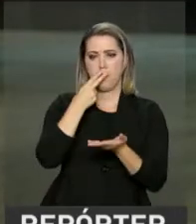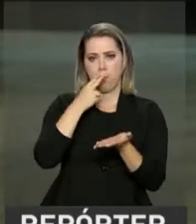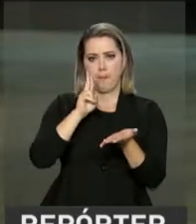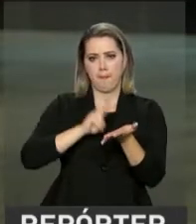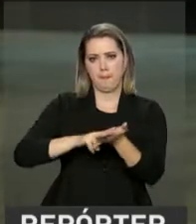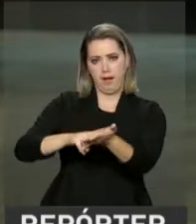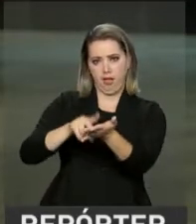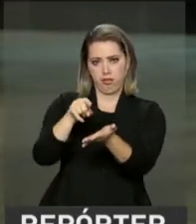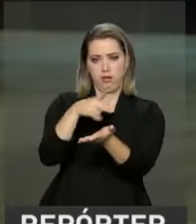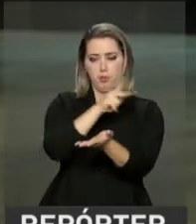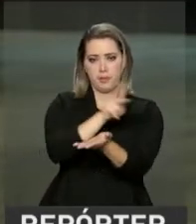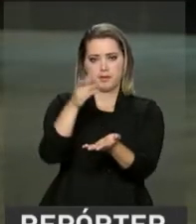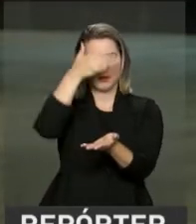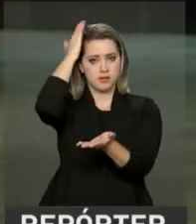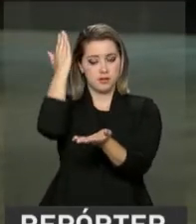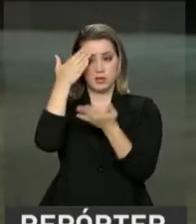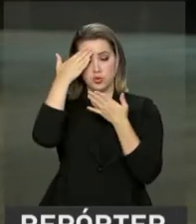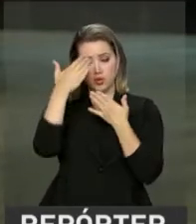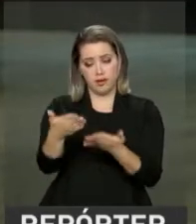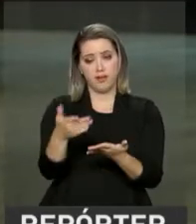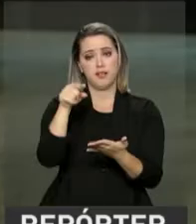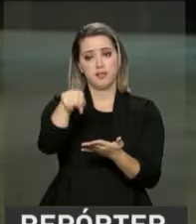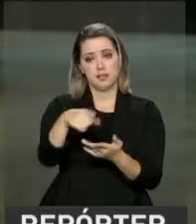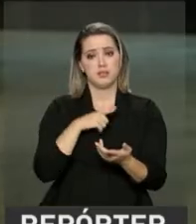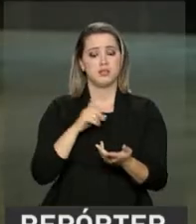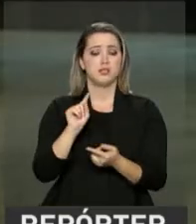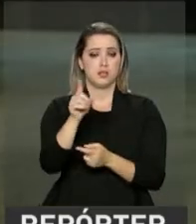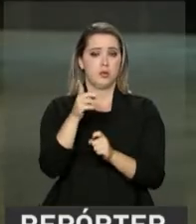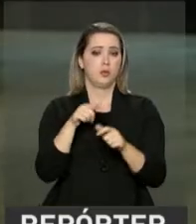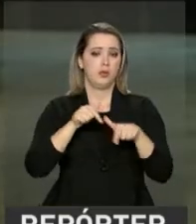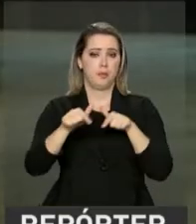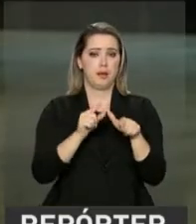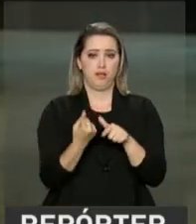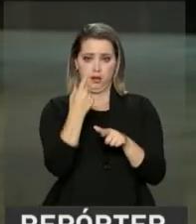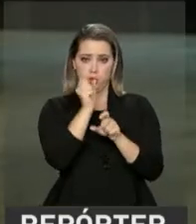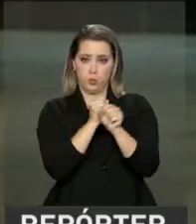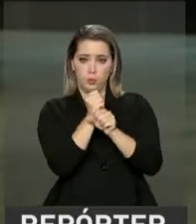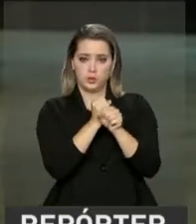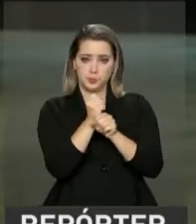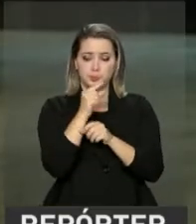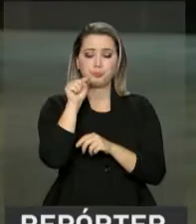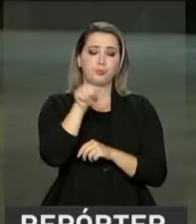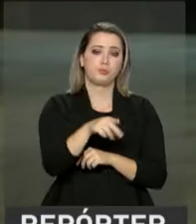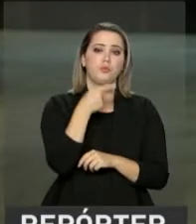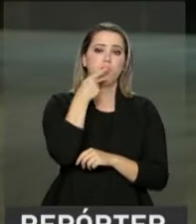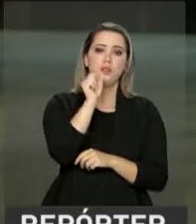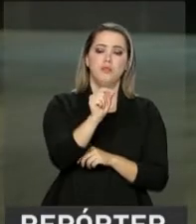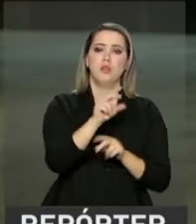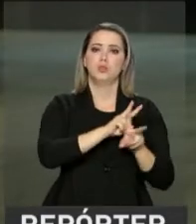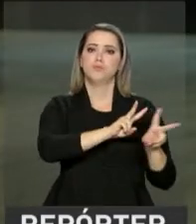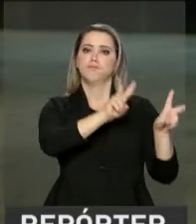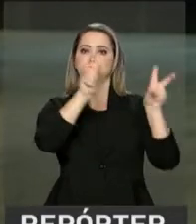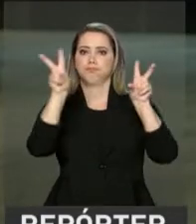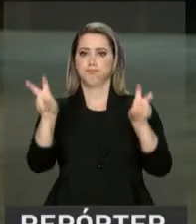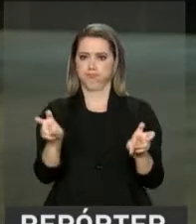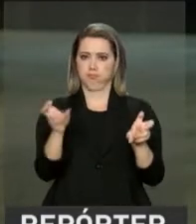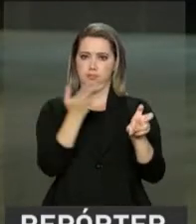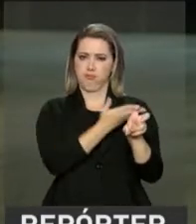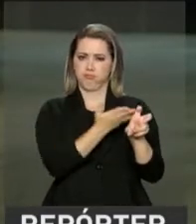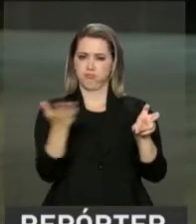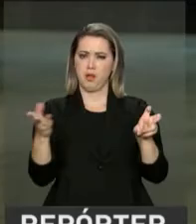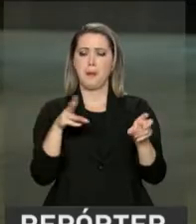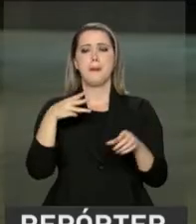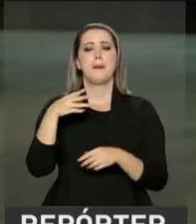que ocupou a presidência do bnds por pouco mais de um ano o presidente enfatizou abre aspas que maria